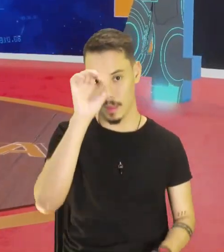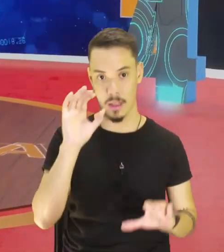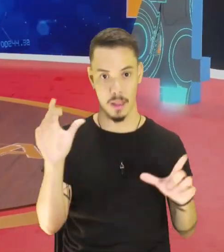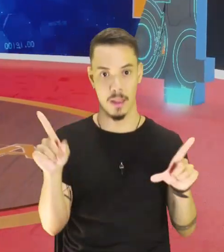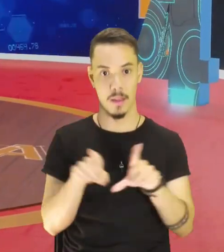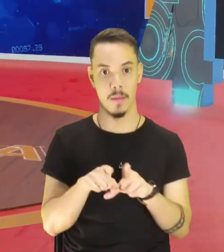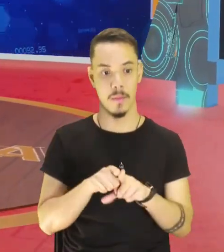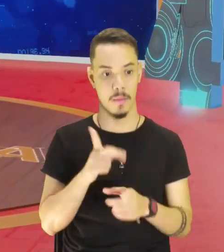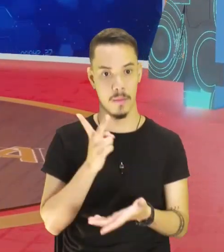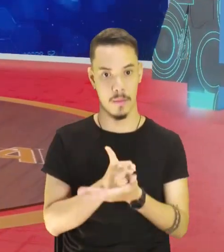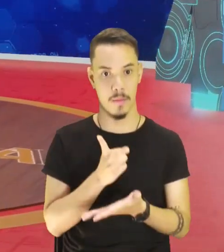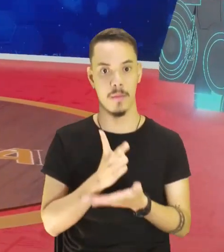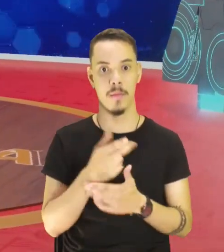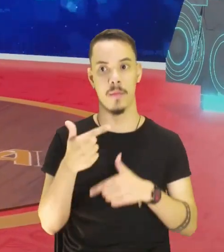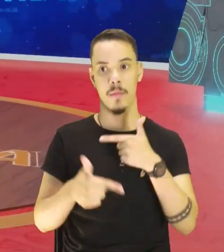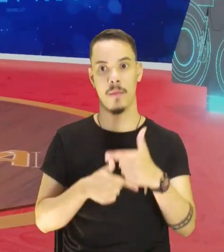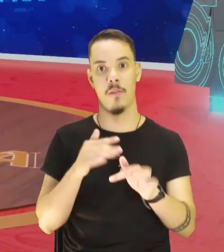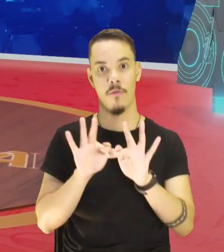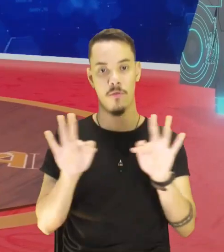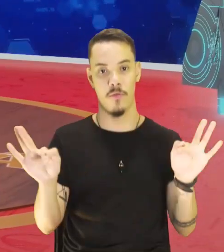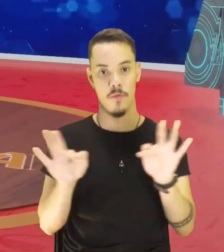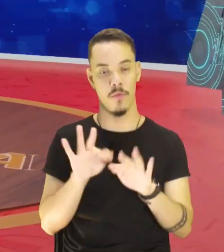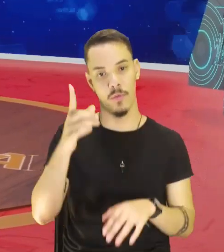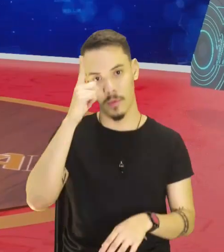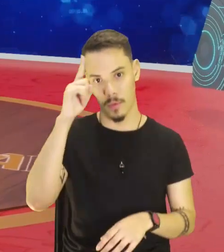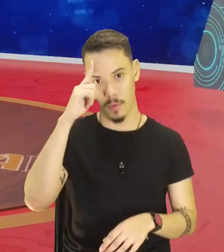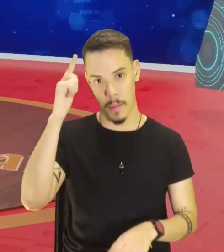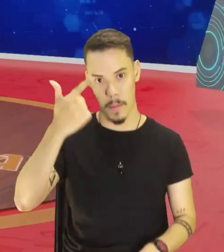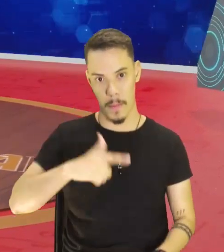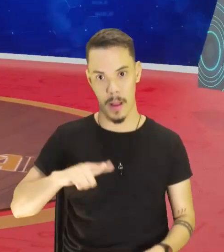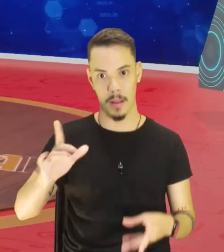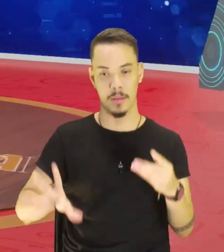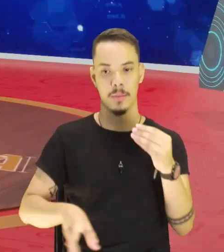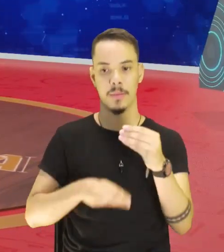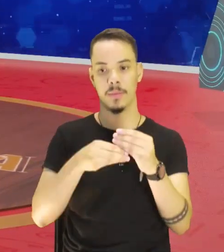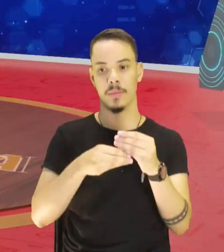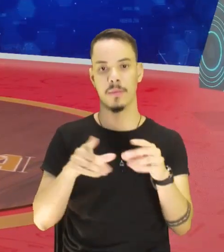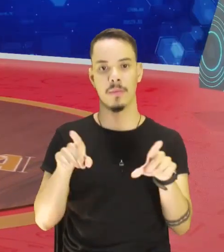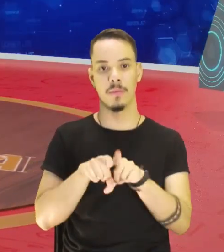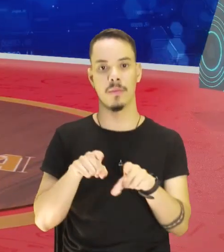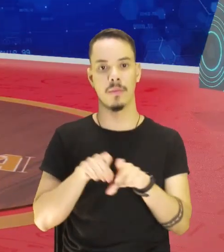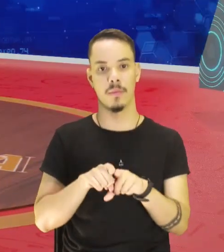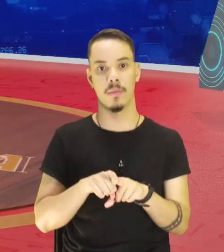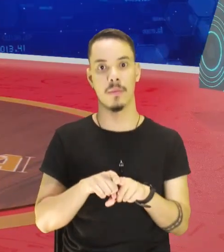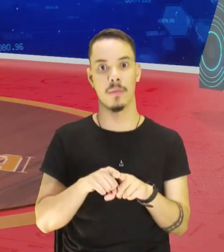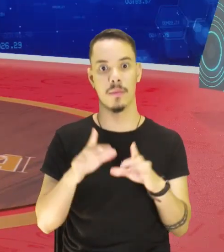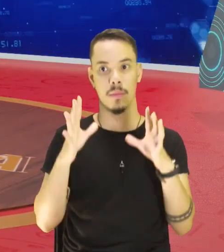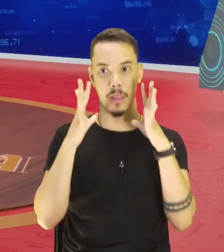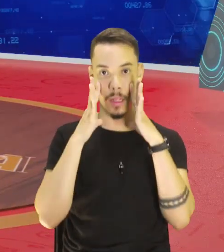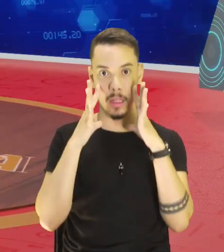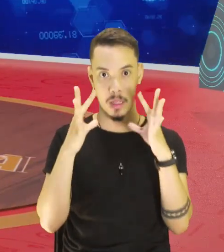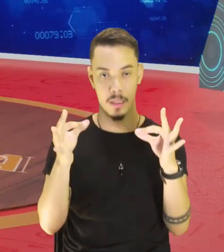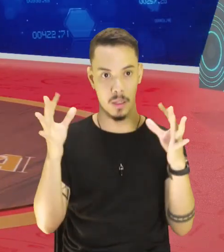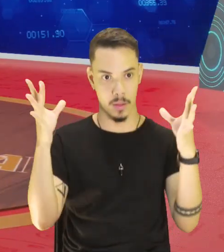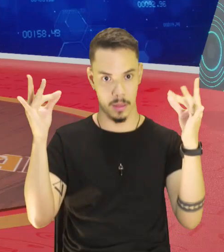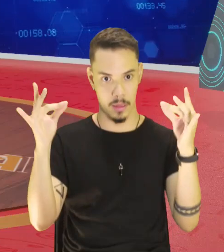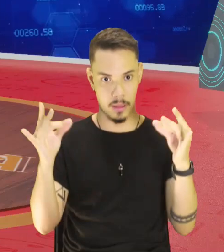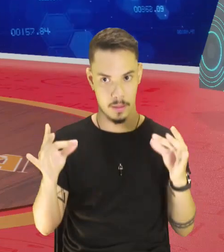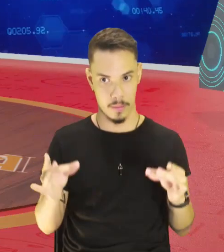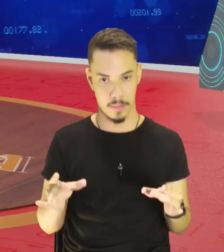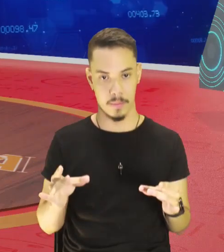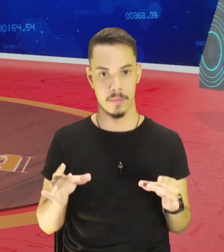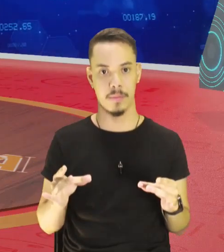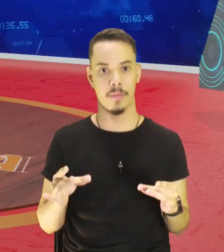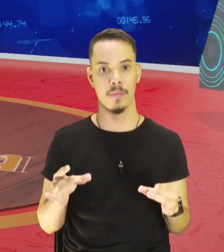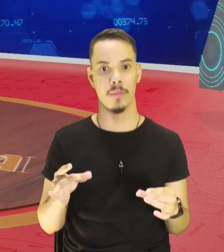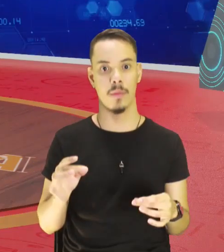sempre trabalhando o estudo da função, cada dia mais a gente vai complementando. E, é claro, preste atenção naquele detalhe para fazer as atividades de sala.